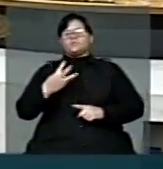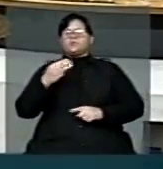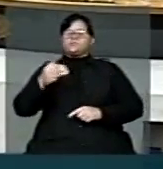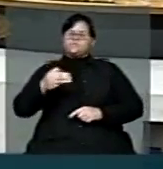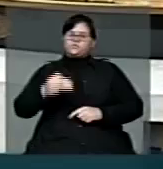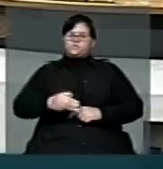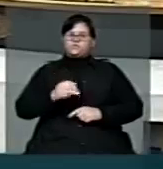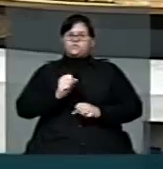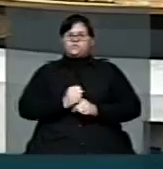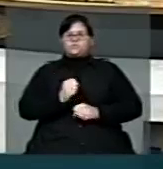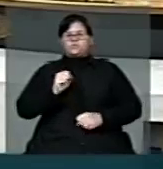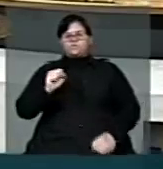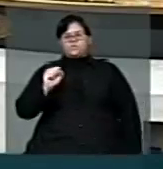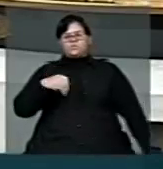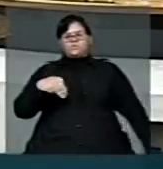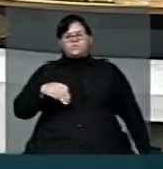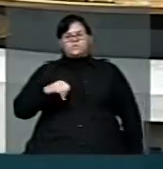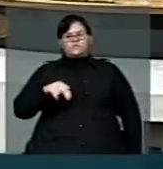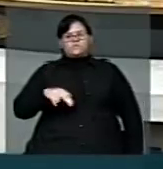minutos.